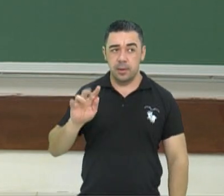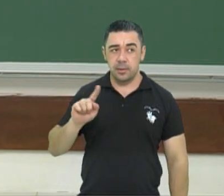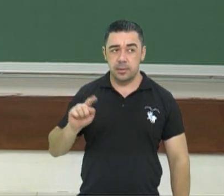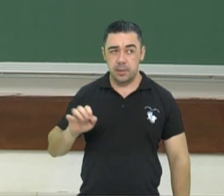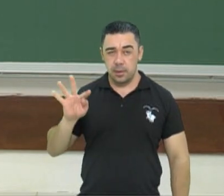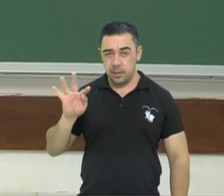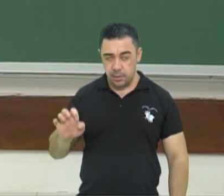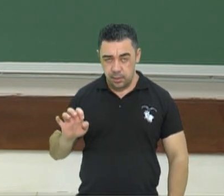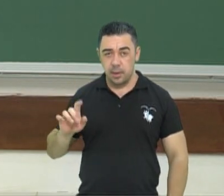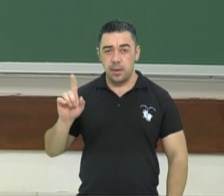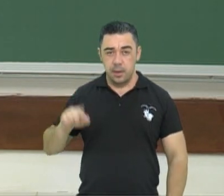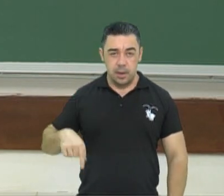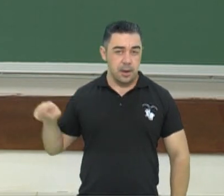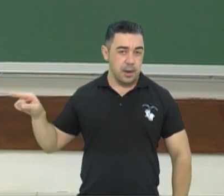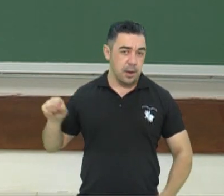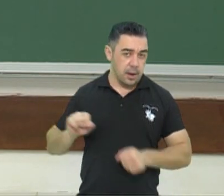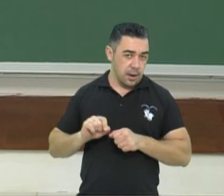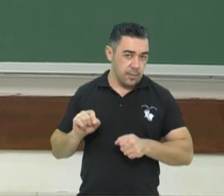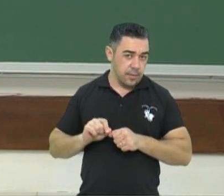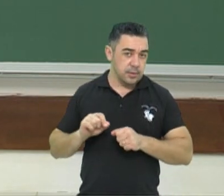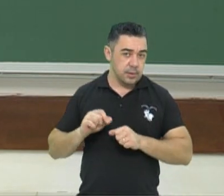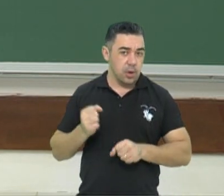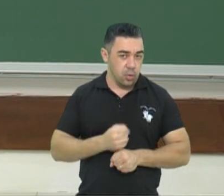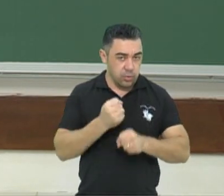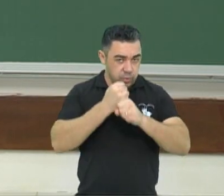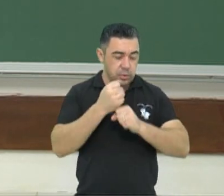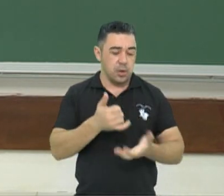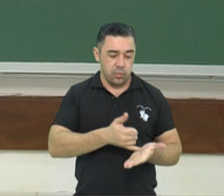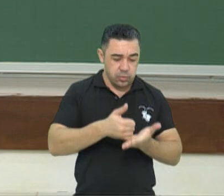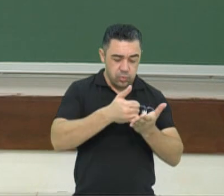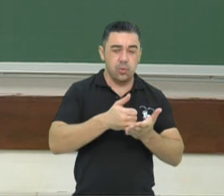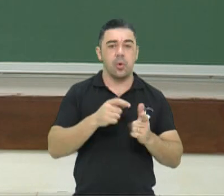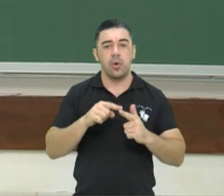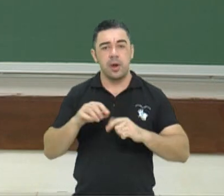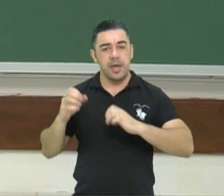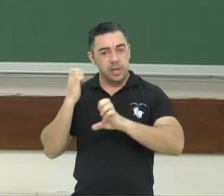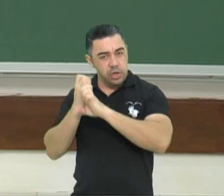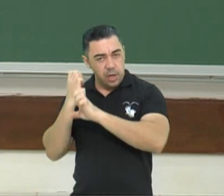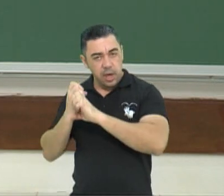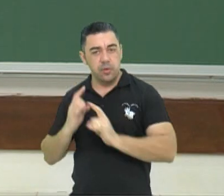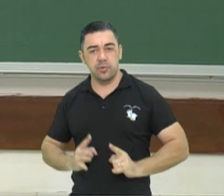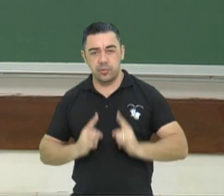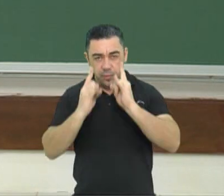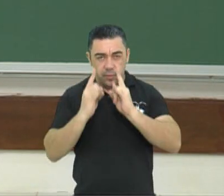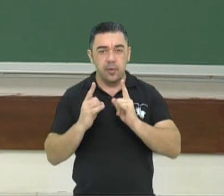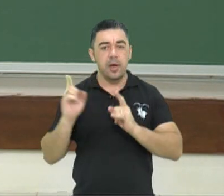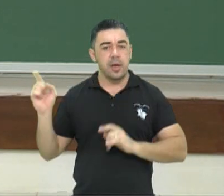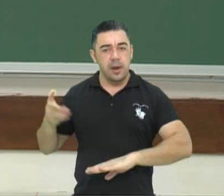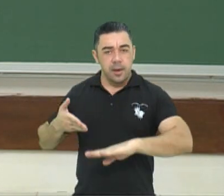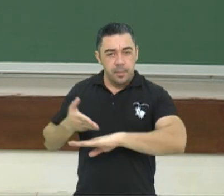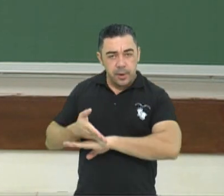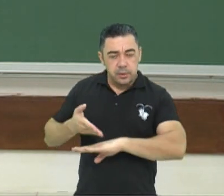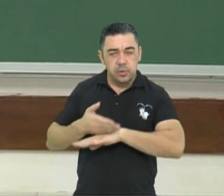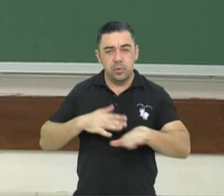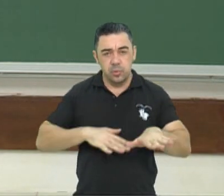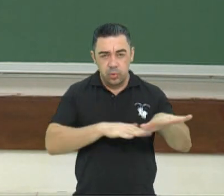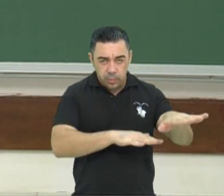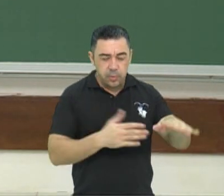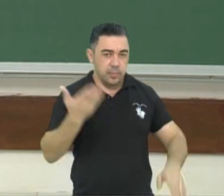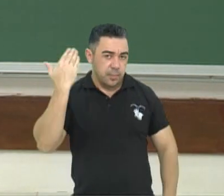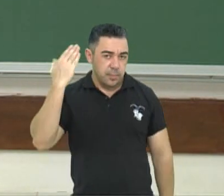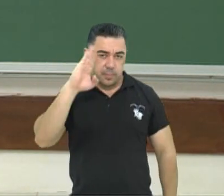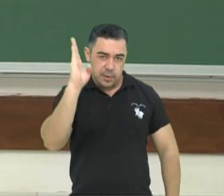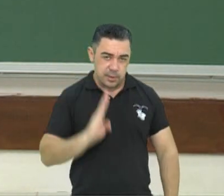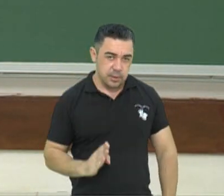arquiteto, além de ser engenheiro civil, escultor, pintor, tal. Participou da vanguarda brasileira.